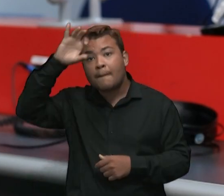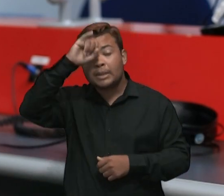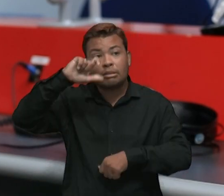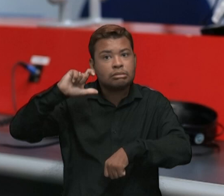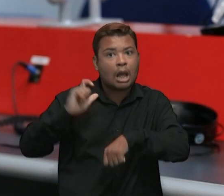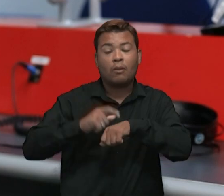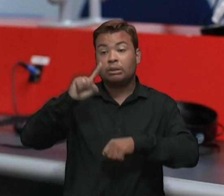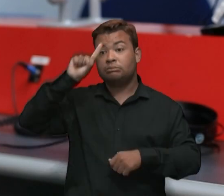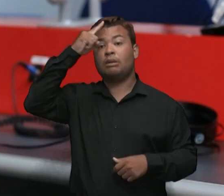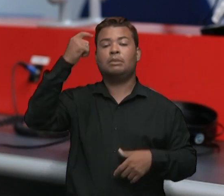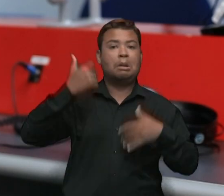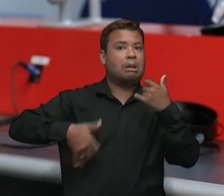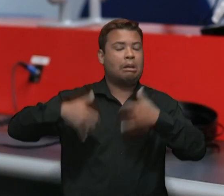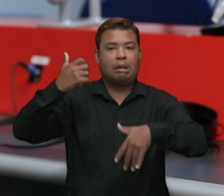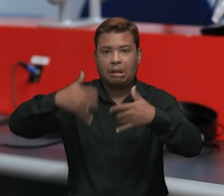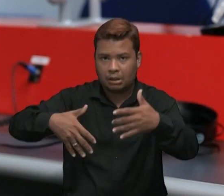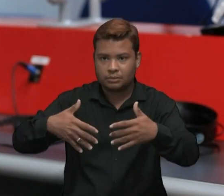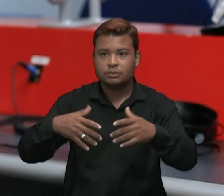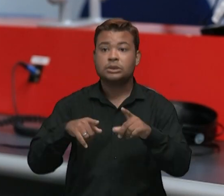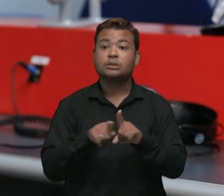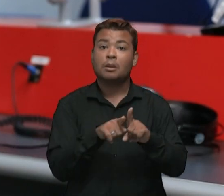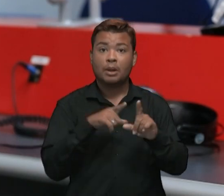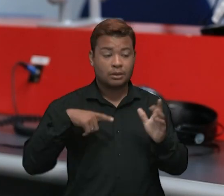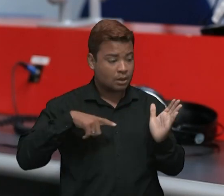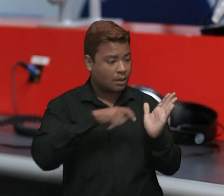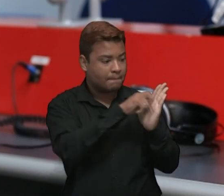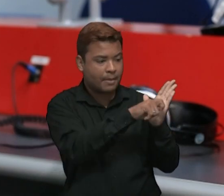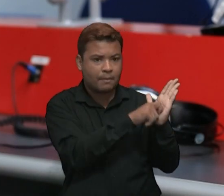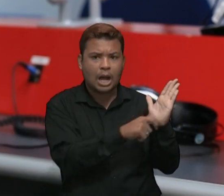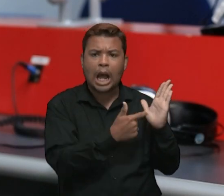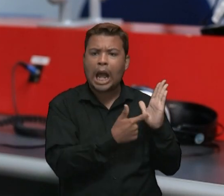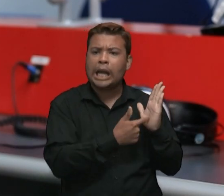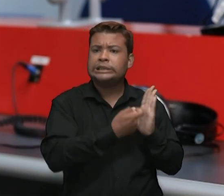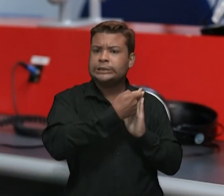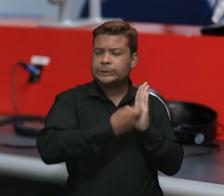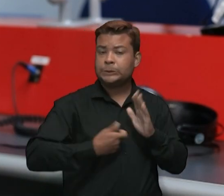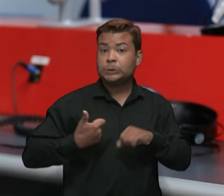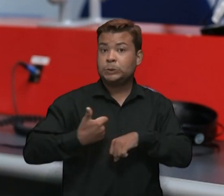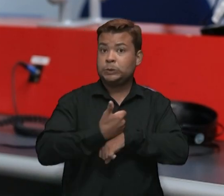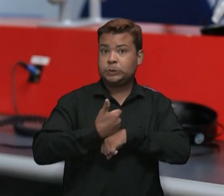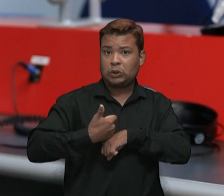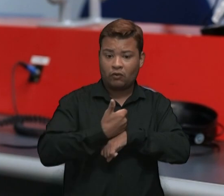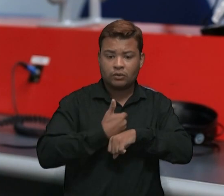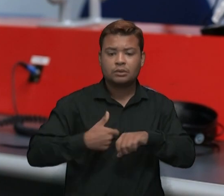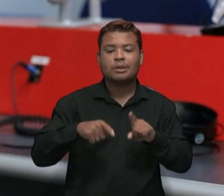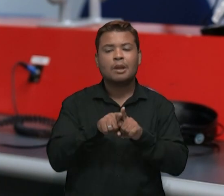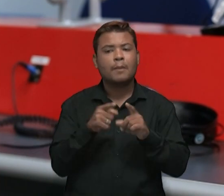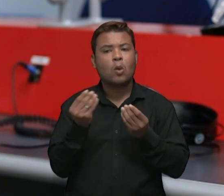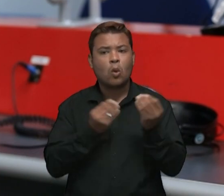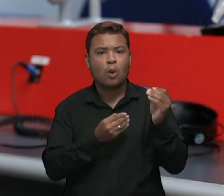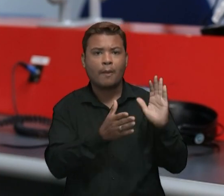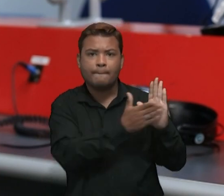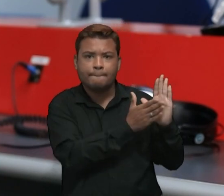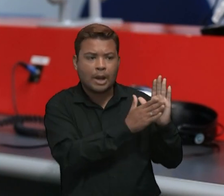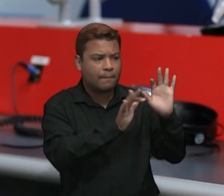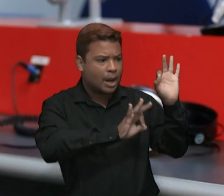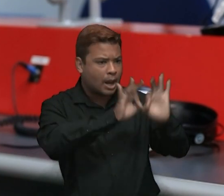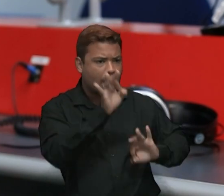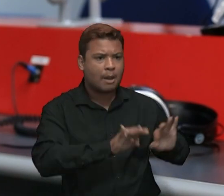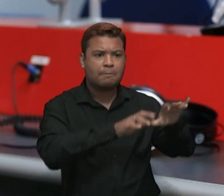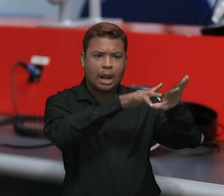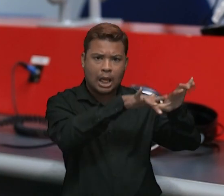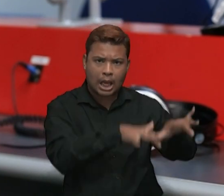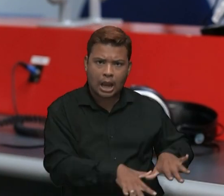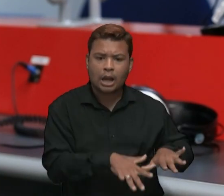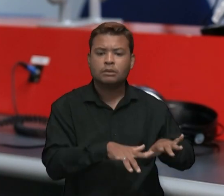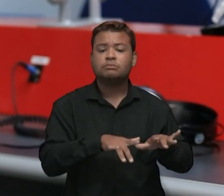a escreverem, a gente lida aqui com texto profissional, a gente lida com formulação de pauta, com angulação, coisas que a